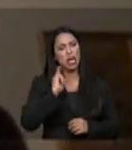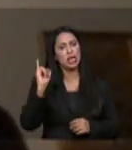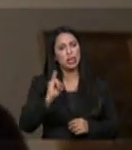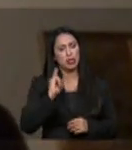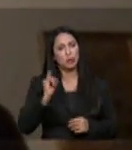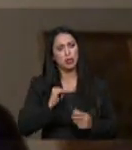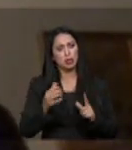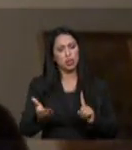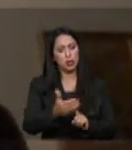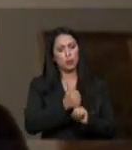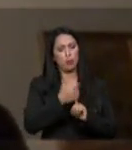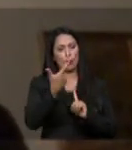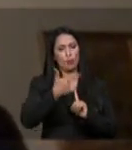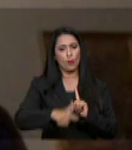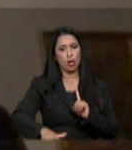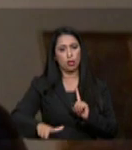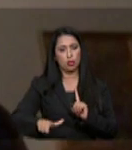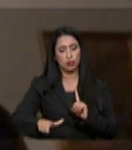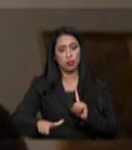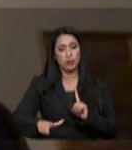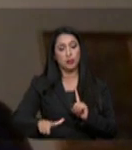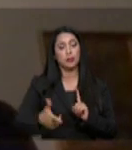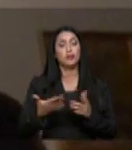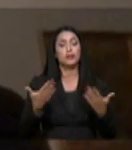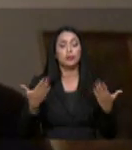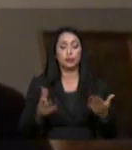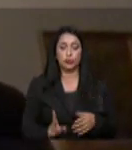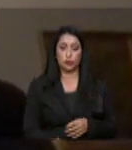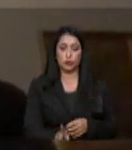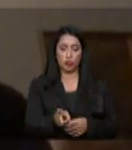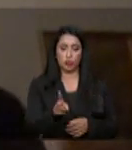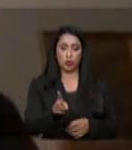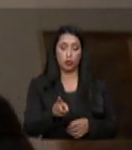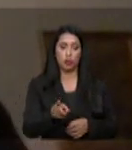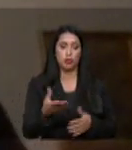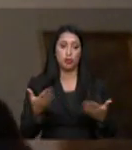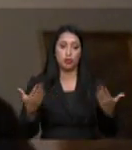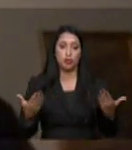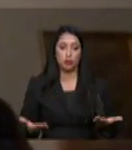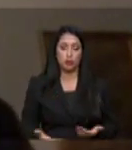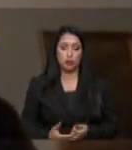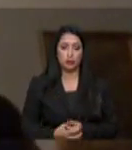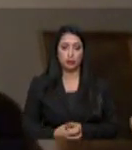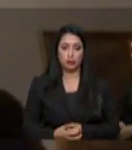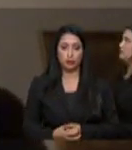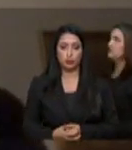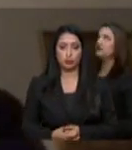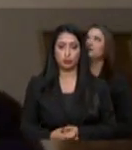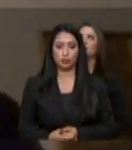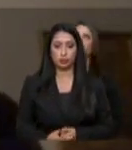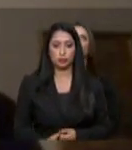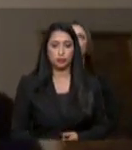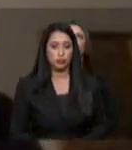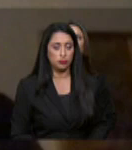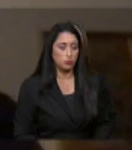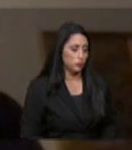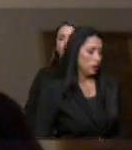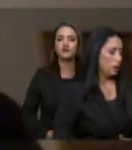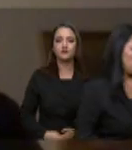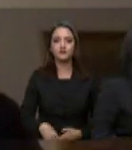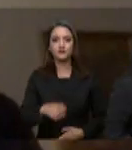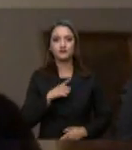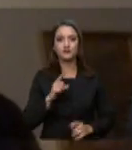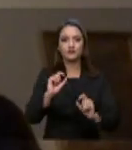da imunidade parlamentar prossigo eu justamente por não ser um privilégio pessoal a